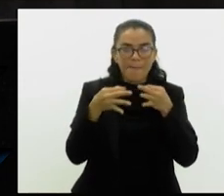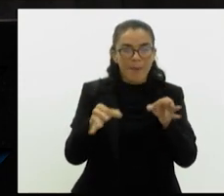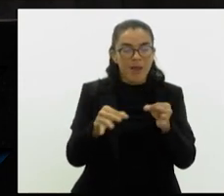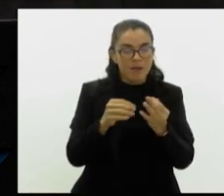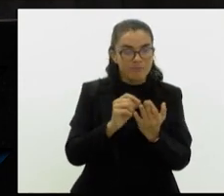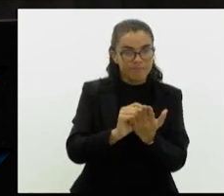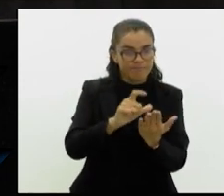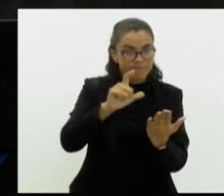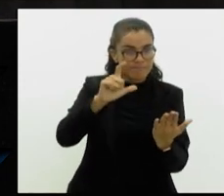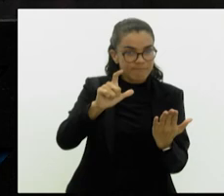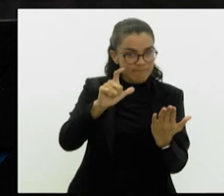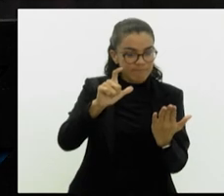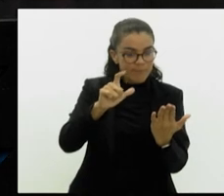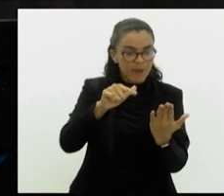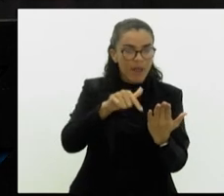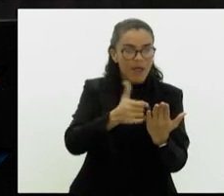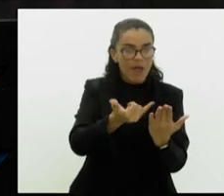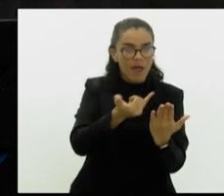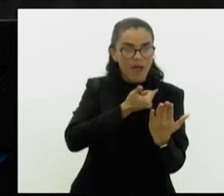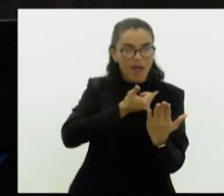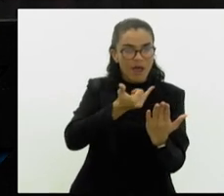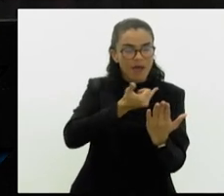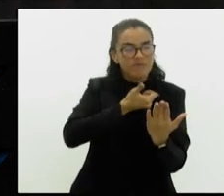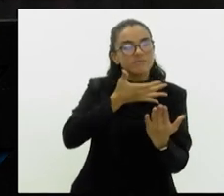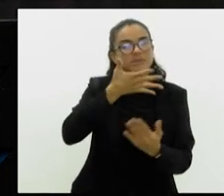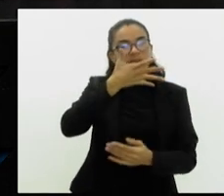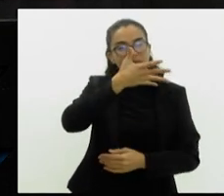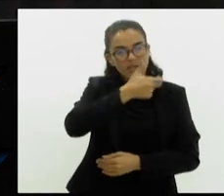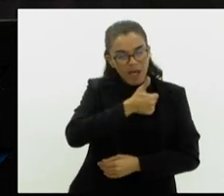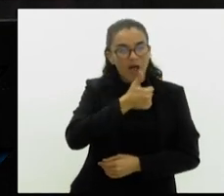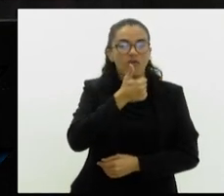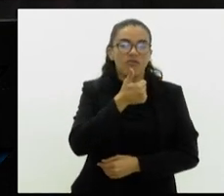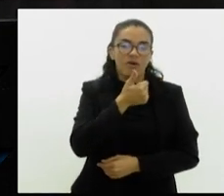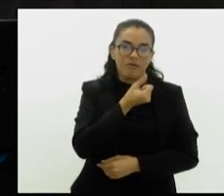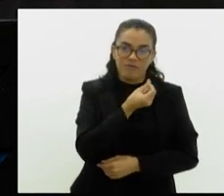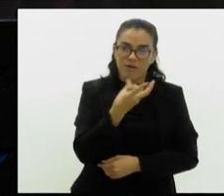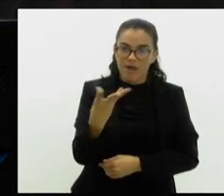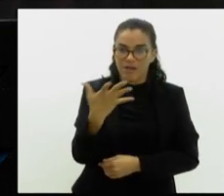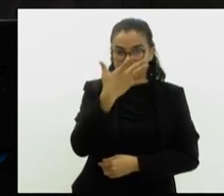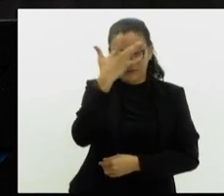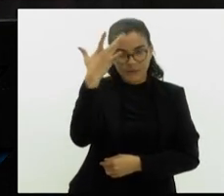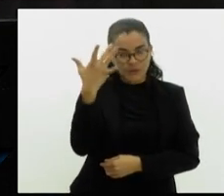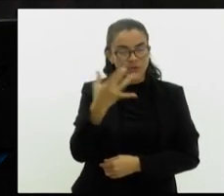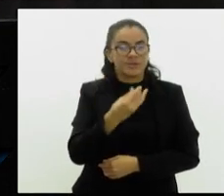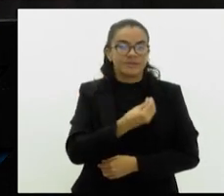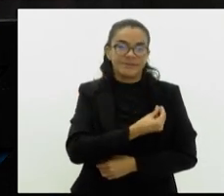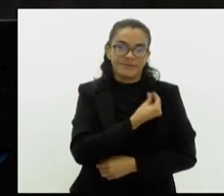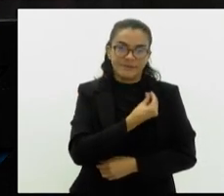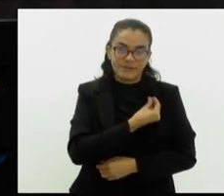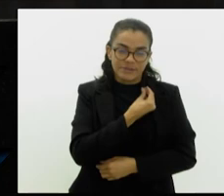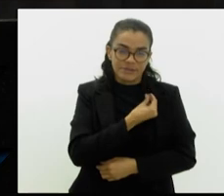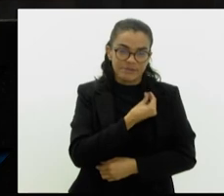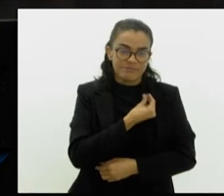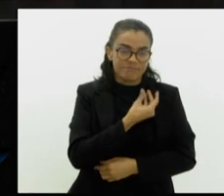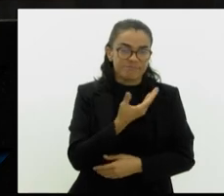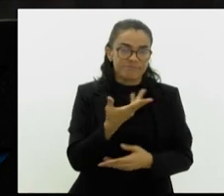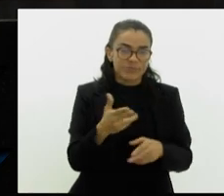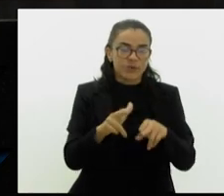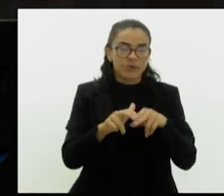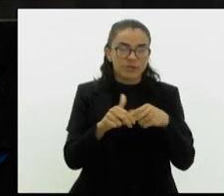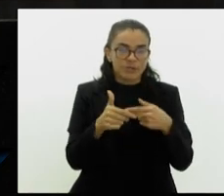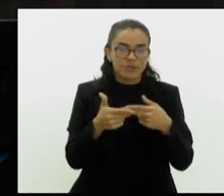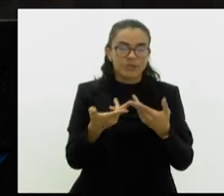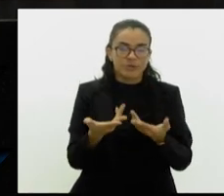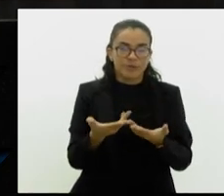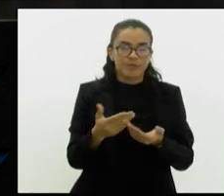cheia e isso poderá salvar um maior número de vidas não é e é assim que nós esperamos